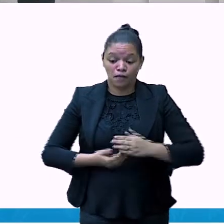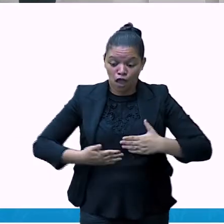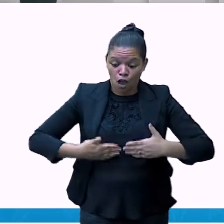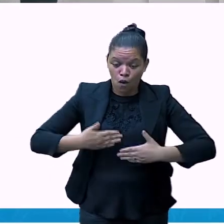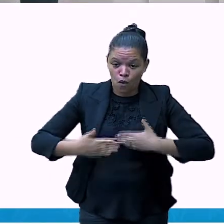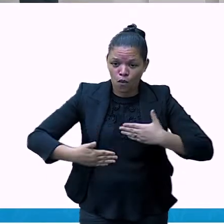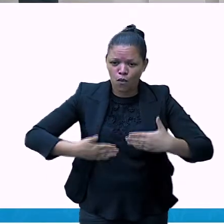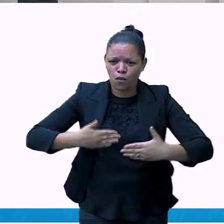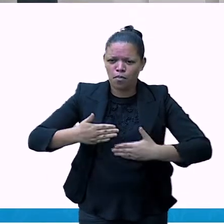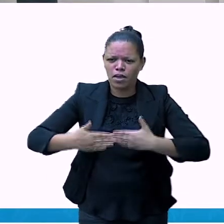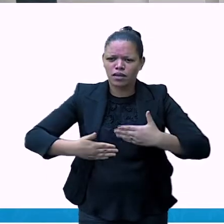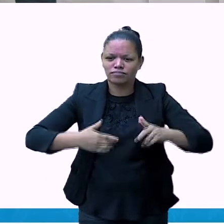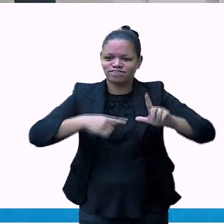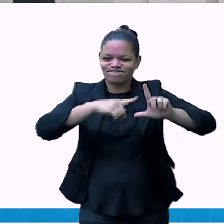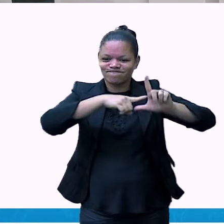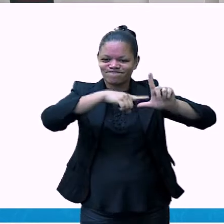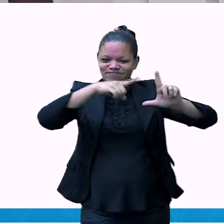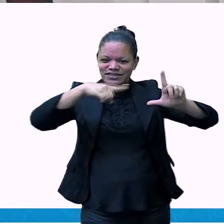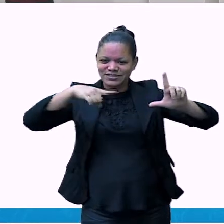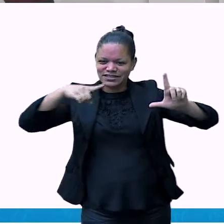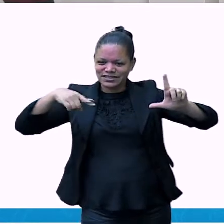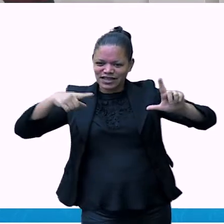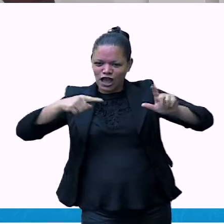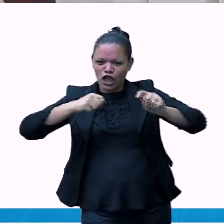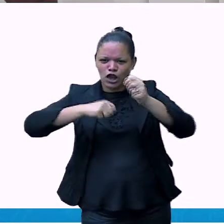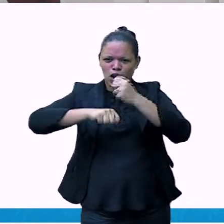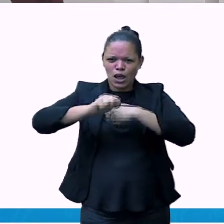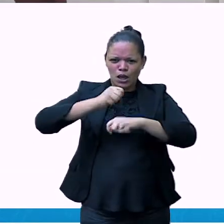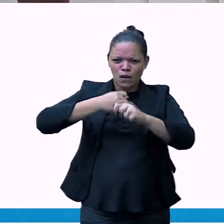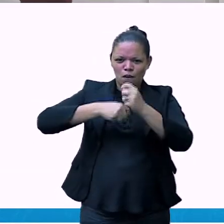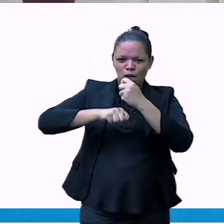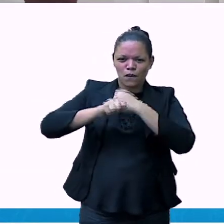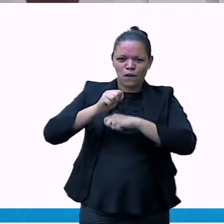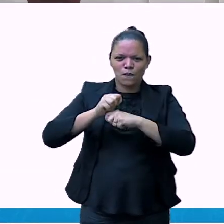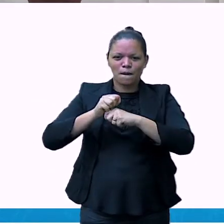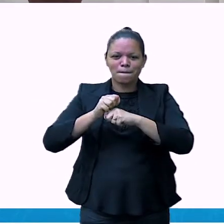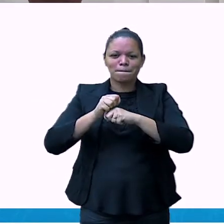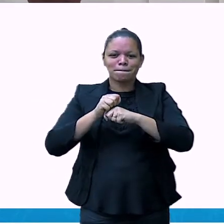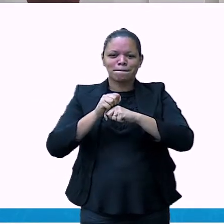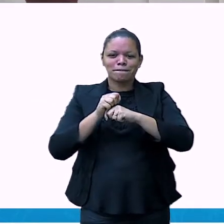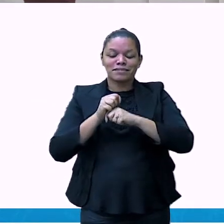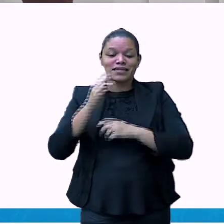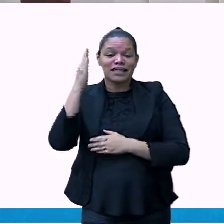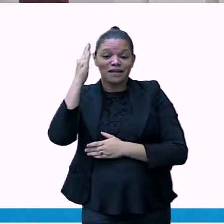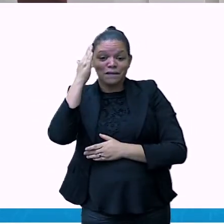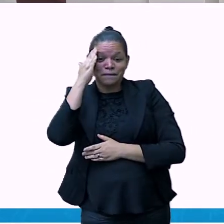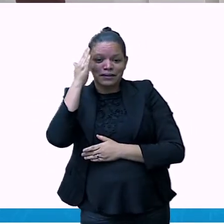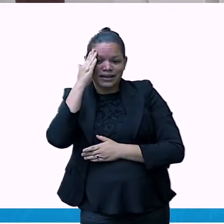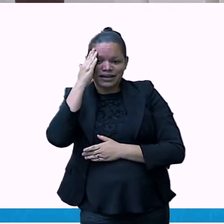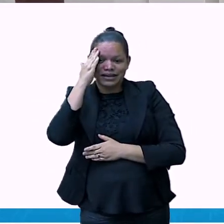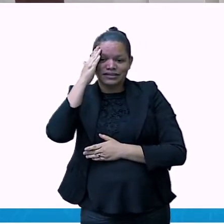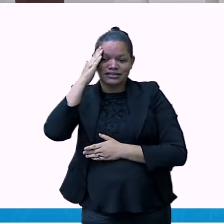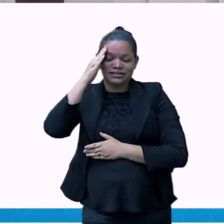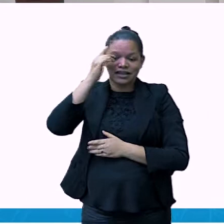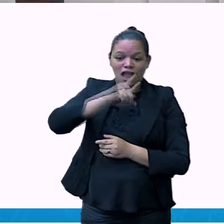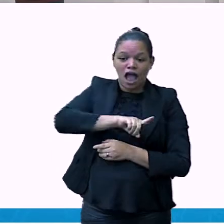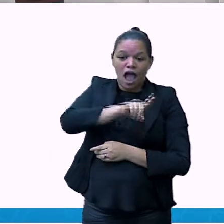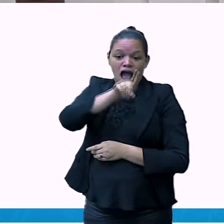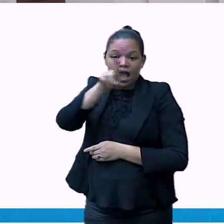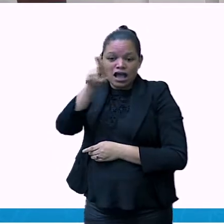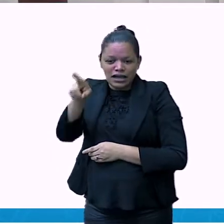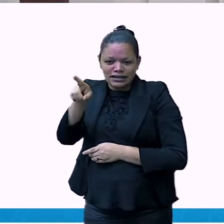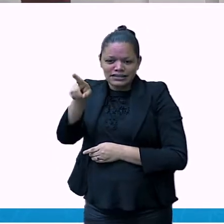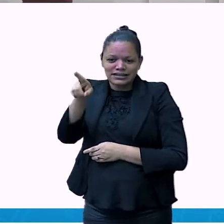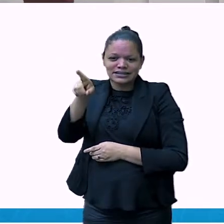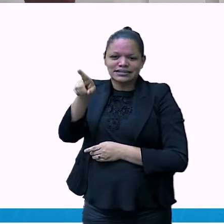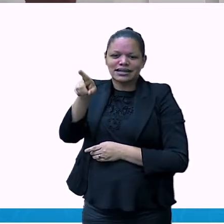Economia, exportação compreende a saída temporária ou definitiva em território